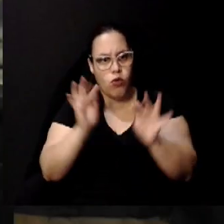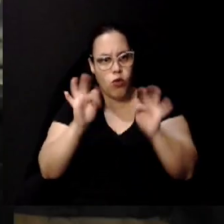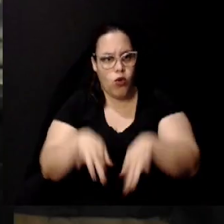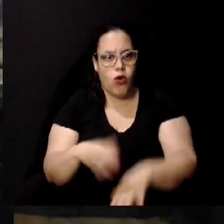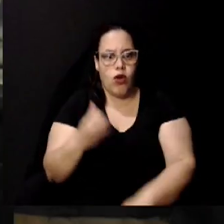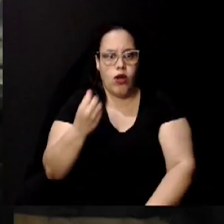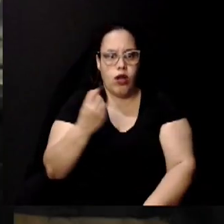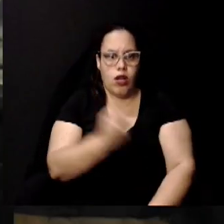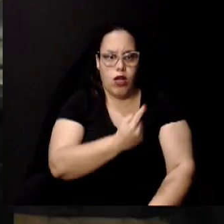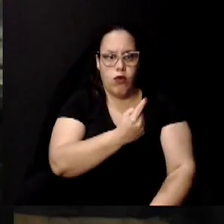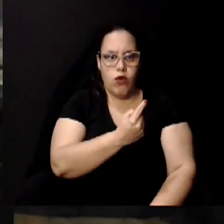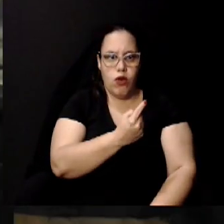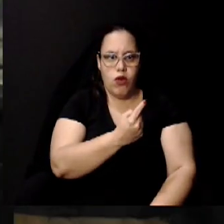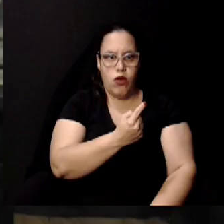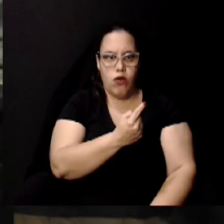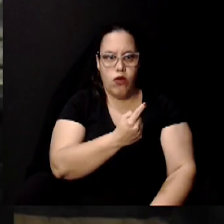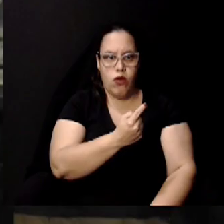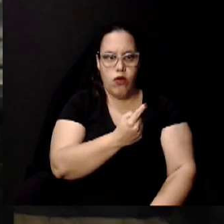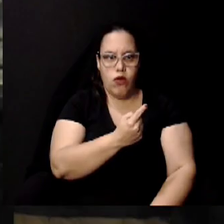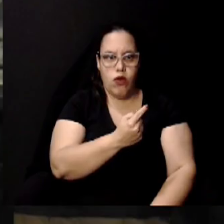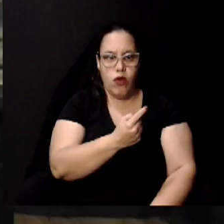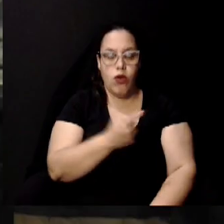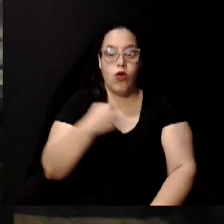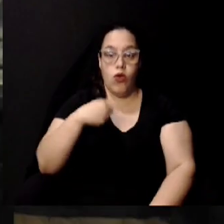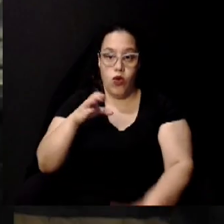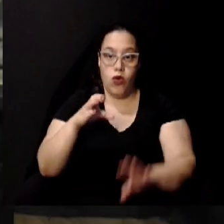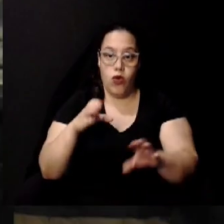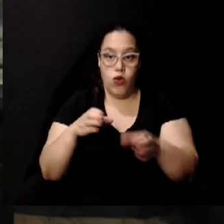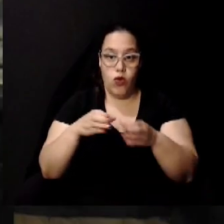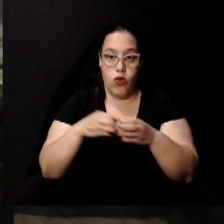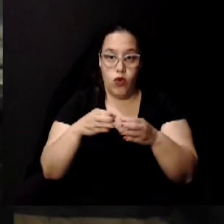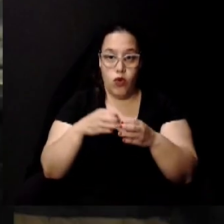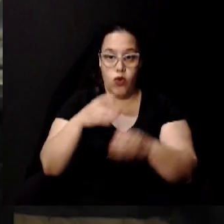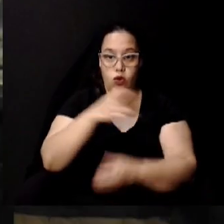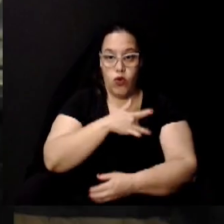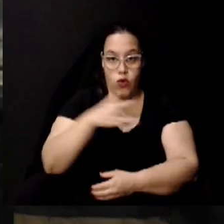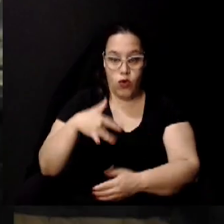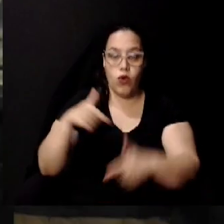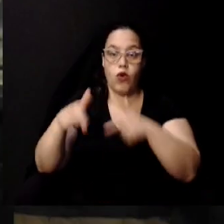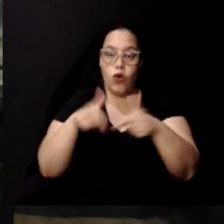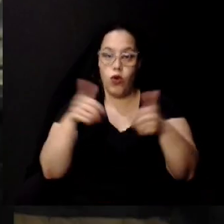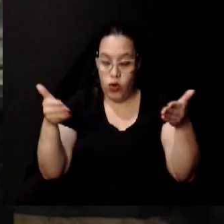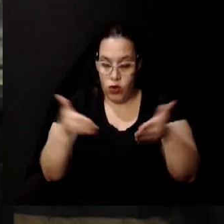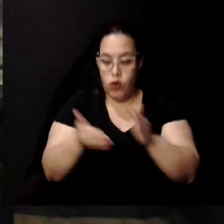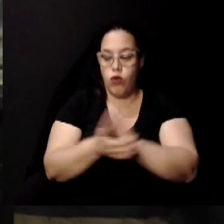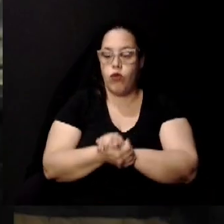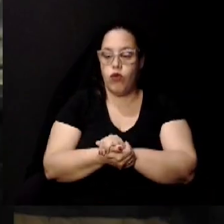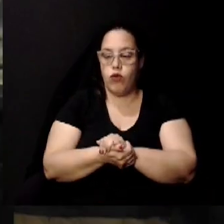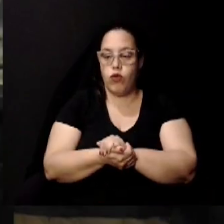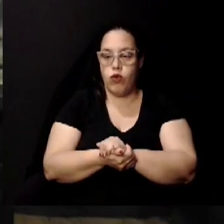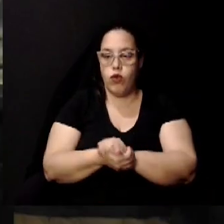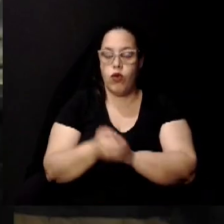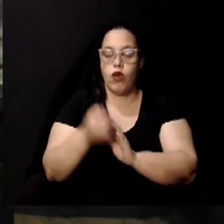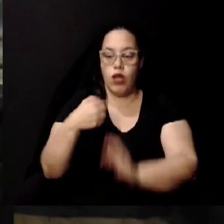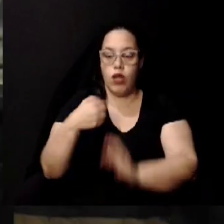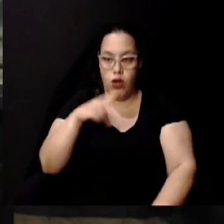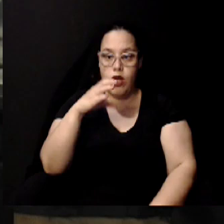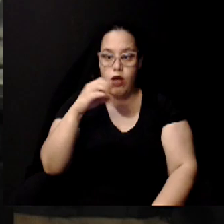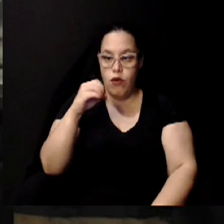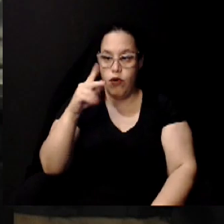nível nacional. Vou para a Conferência da Saúde do Trabalhador agora. Quero ir para a COP30 também. Nós queremos